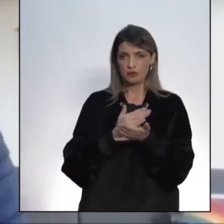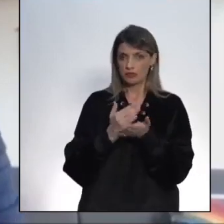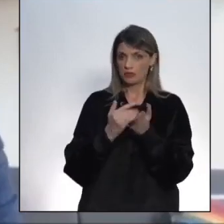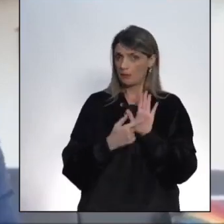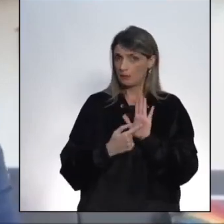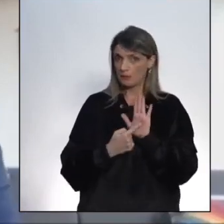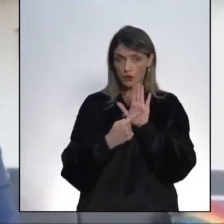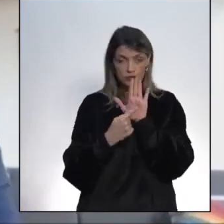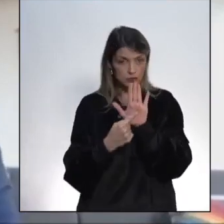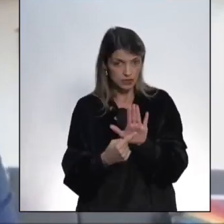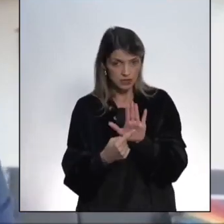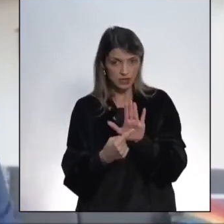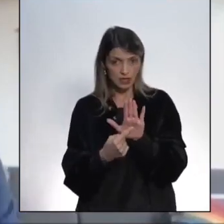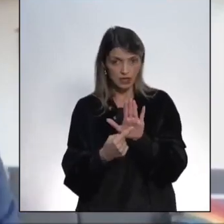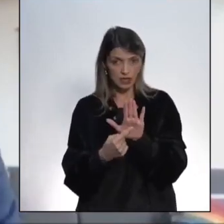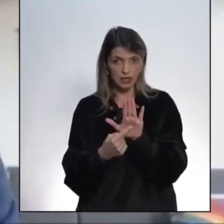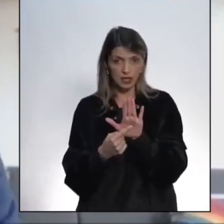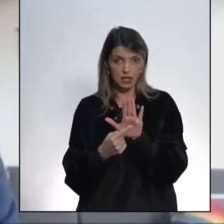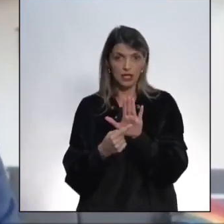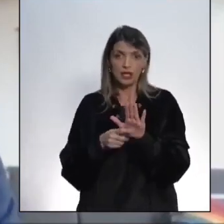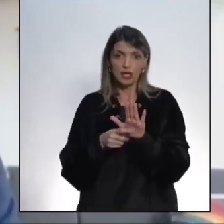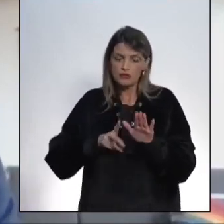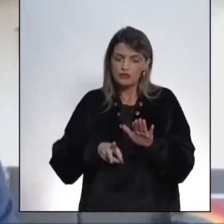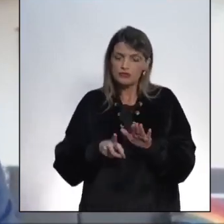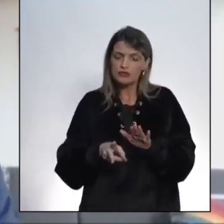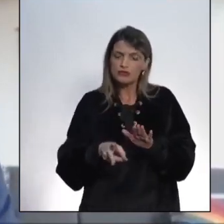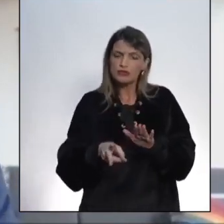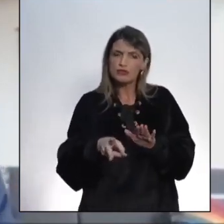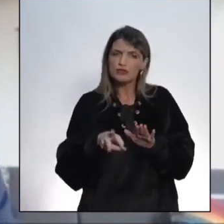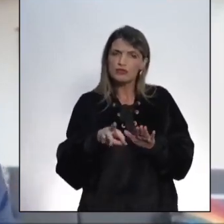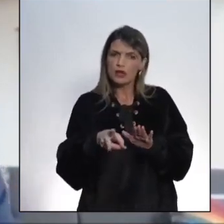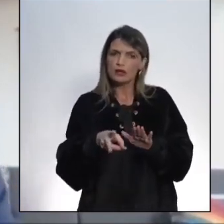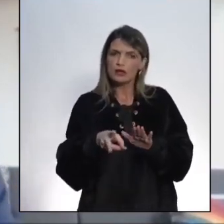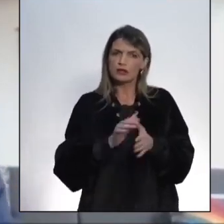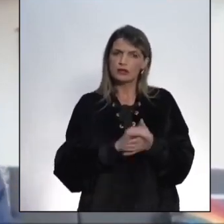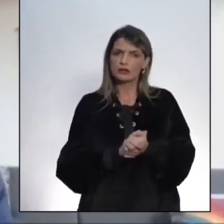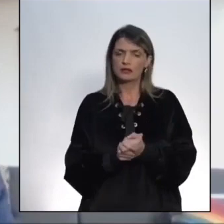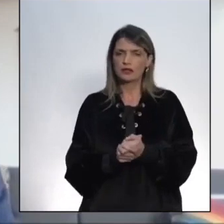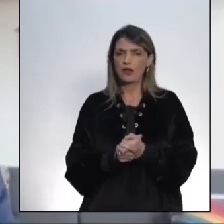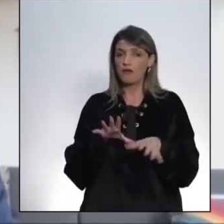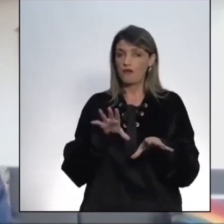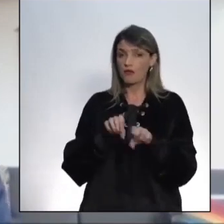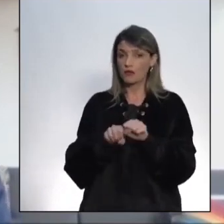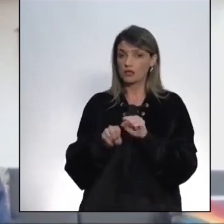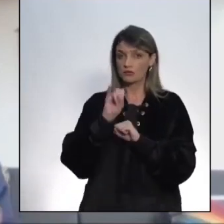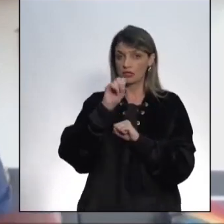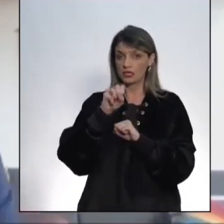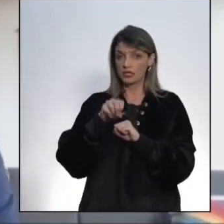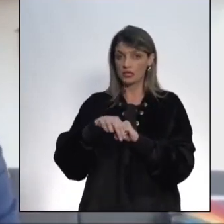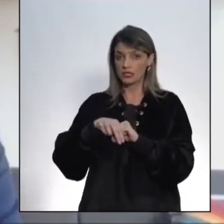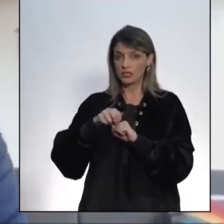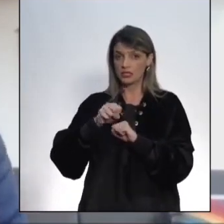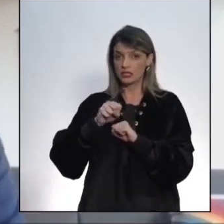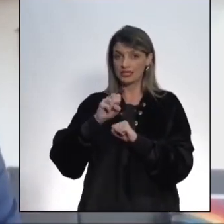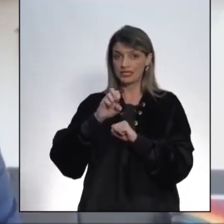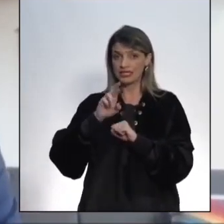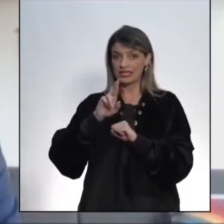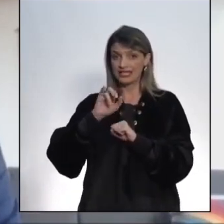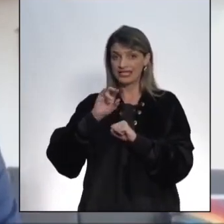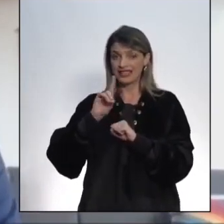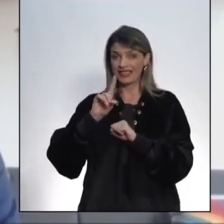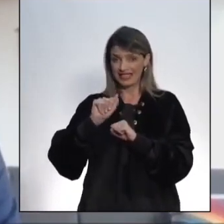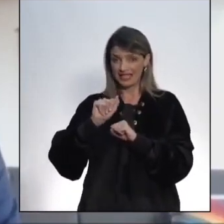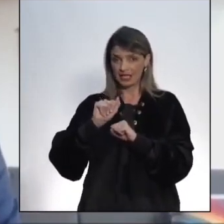apresentação e uma formação continuada e muito inserida. Quando eu falo formação inserida, é assim, rotina